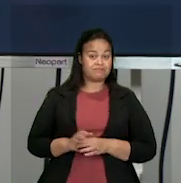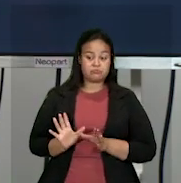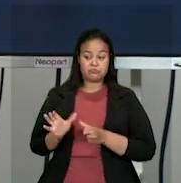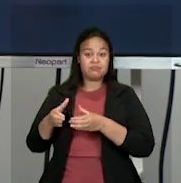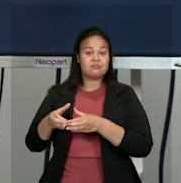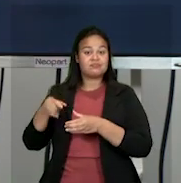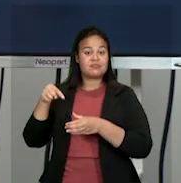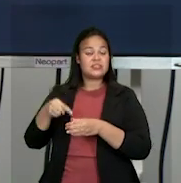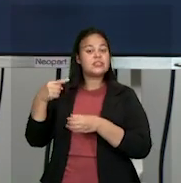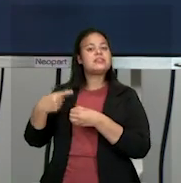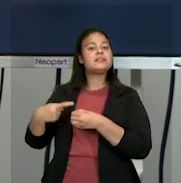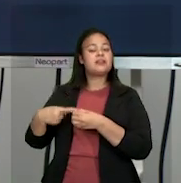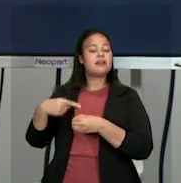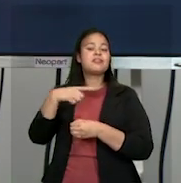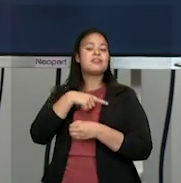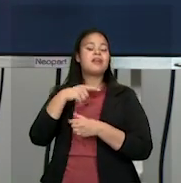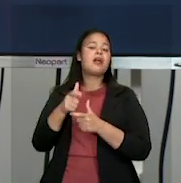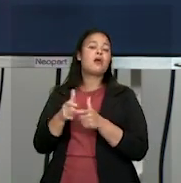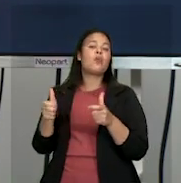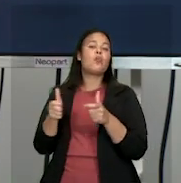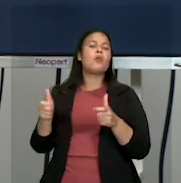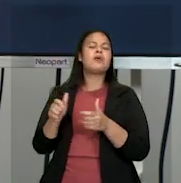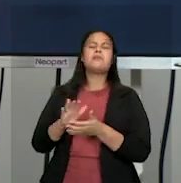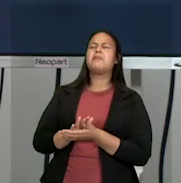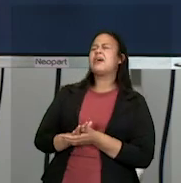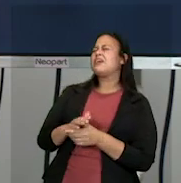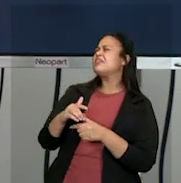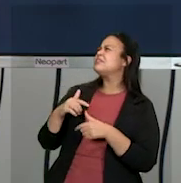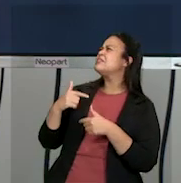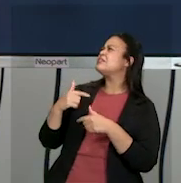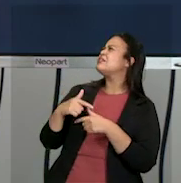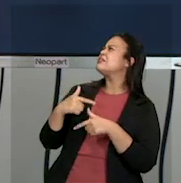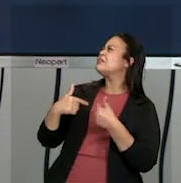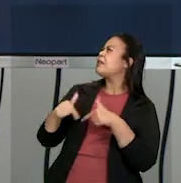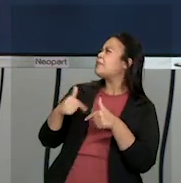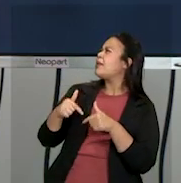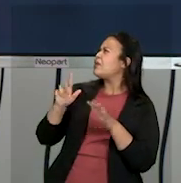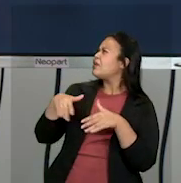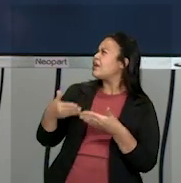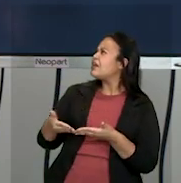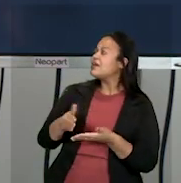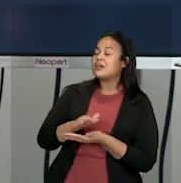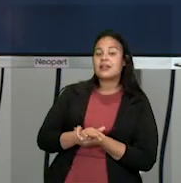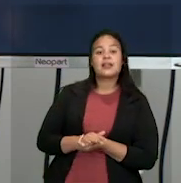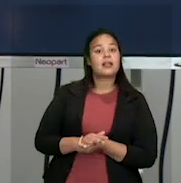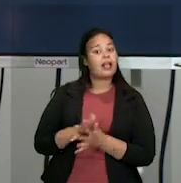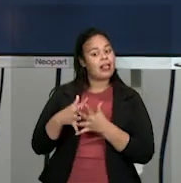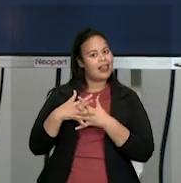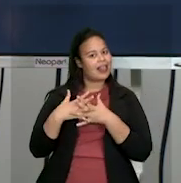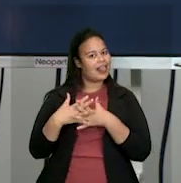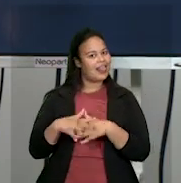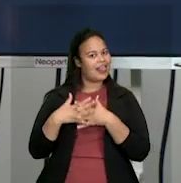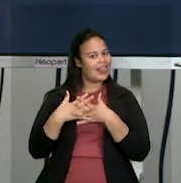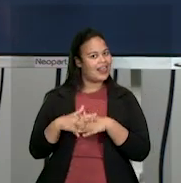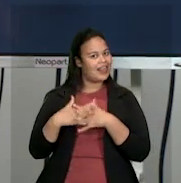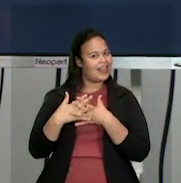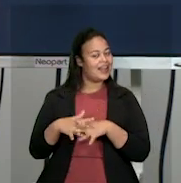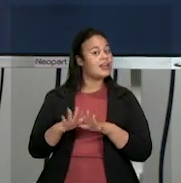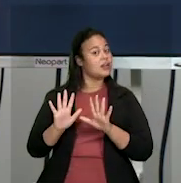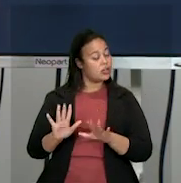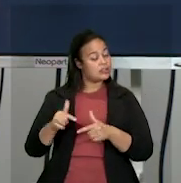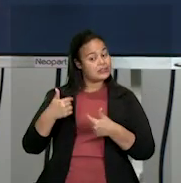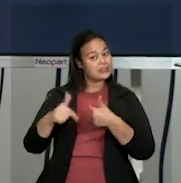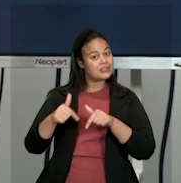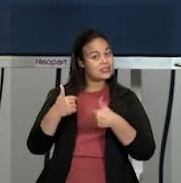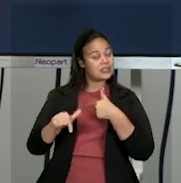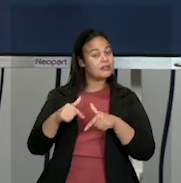concentram mais na cidade. Aí você está falando serviço, professora, você está falando que o trabalho, a gente às vezes confunde essas duas palavras.